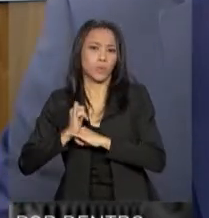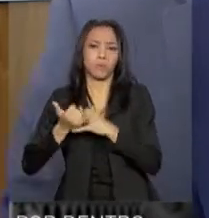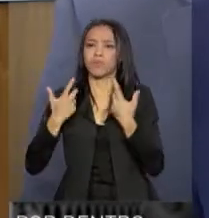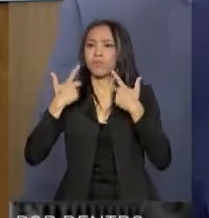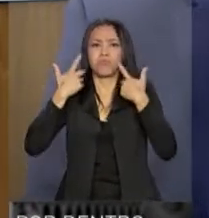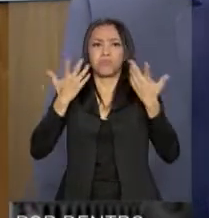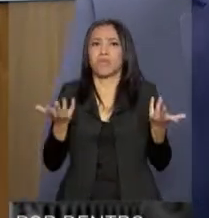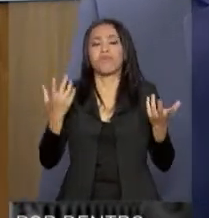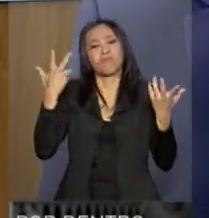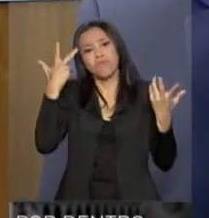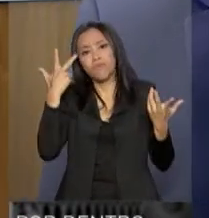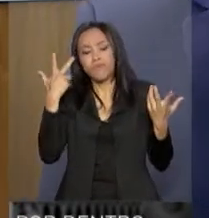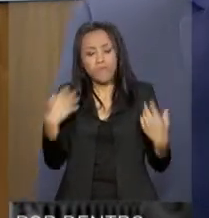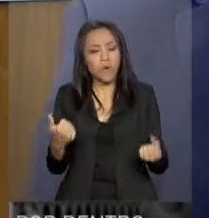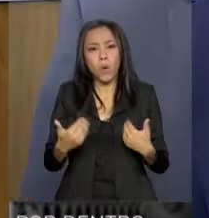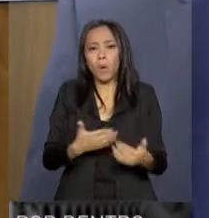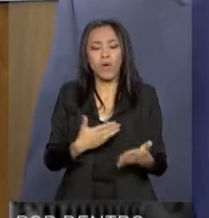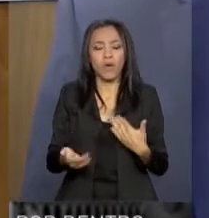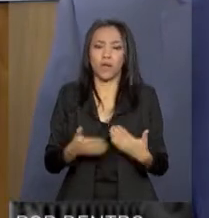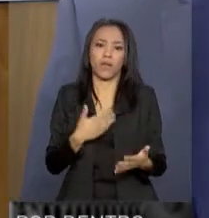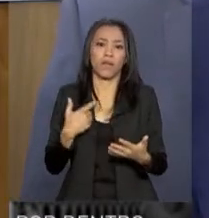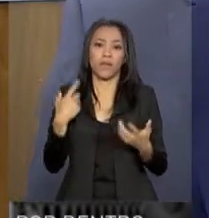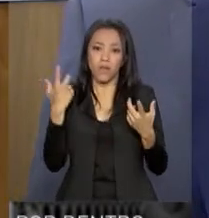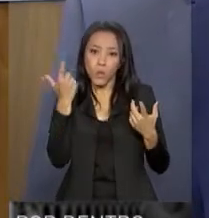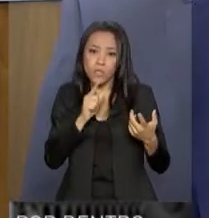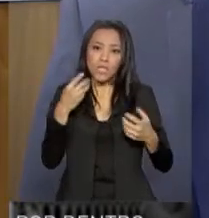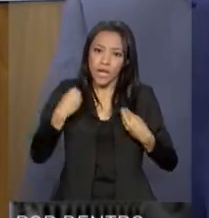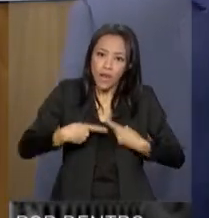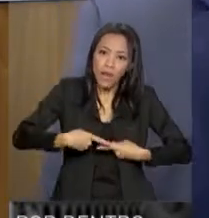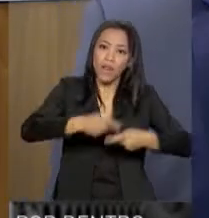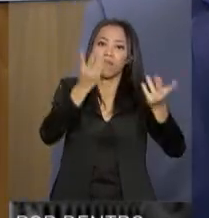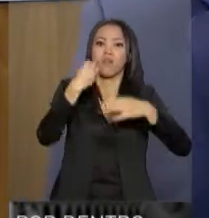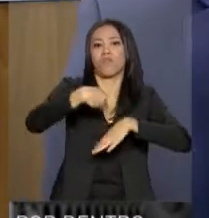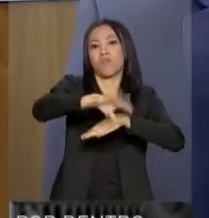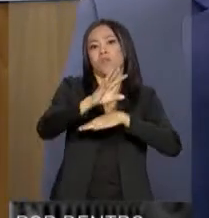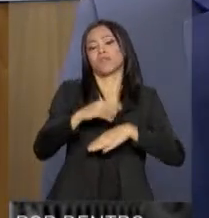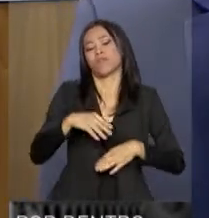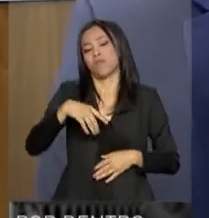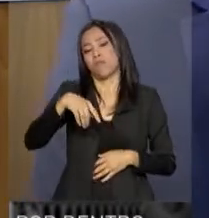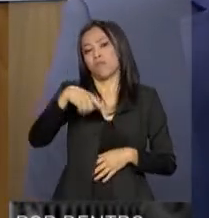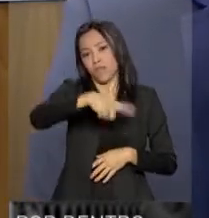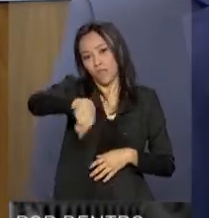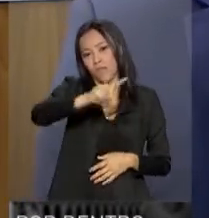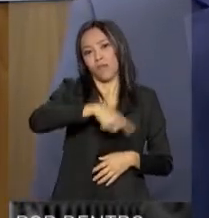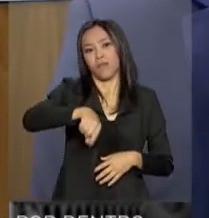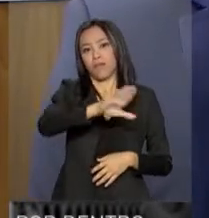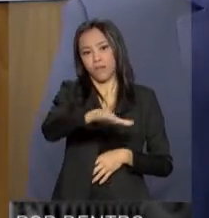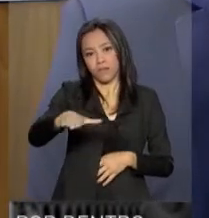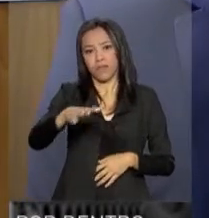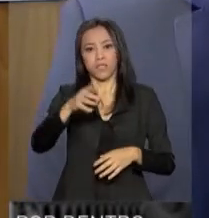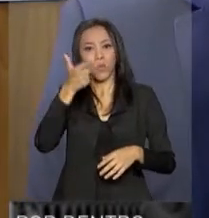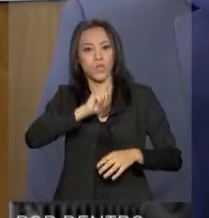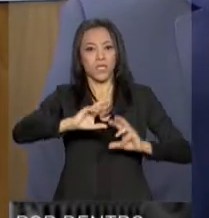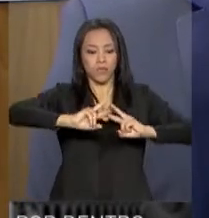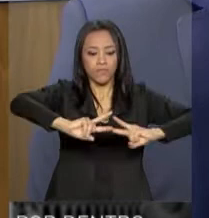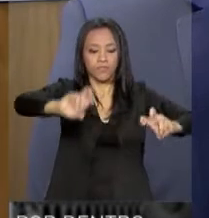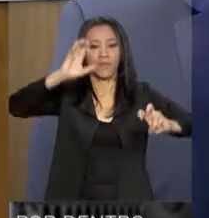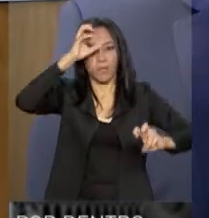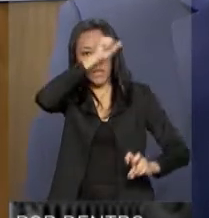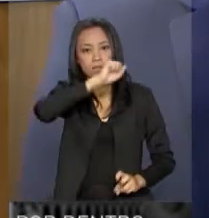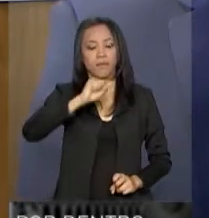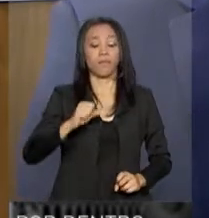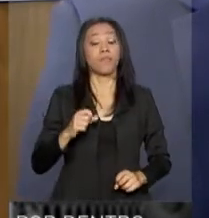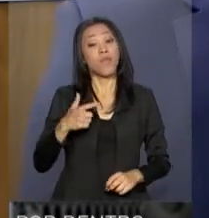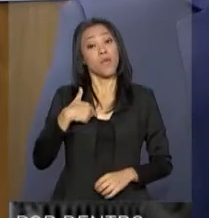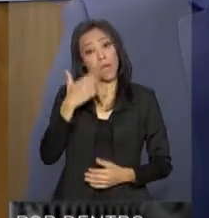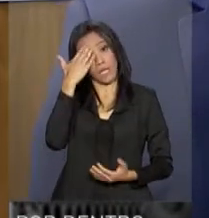faça essa informação chegar de uma maneira lúdica e que essas crianças absurdo é é um programa que eu